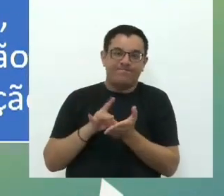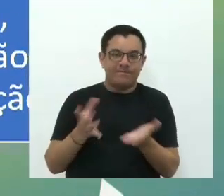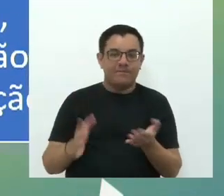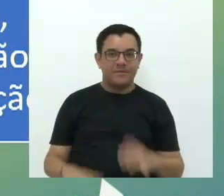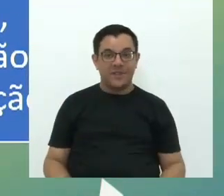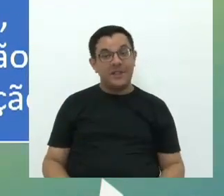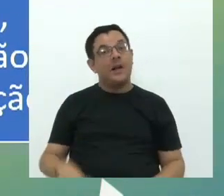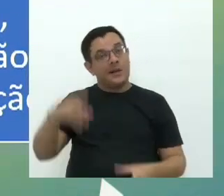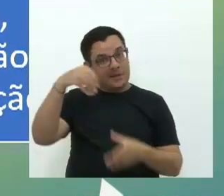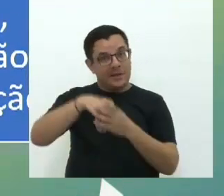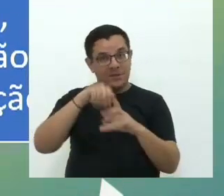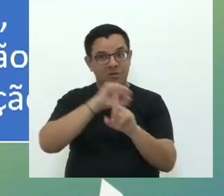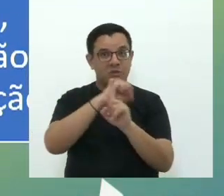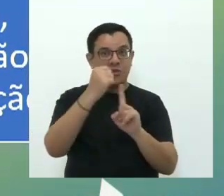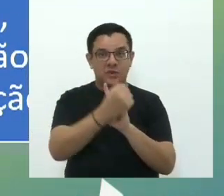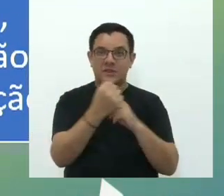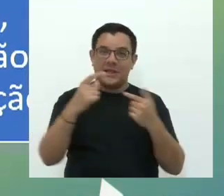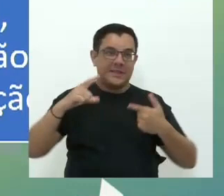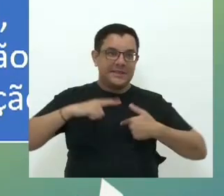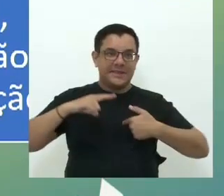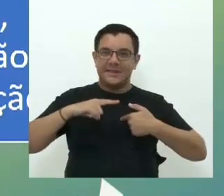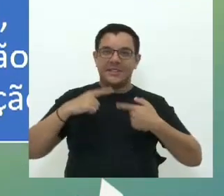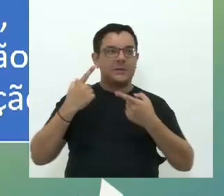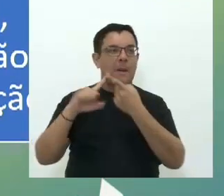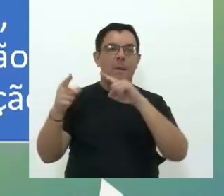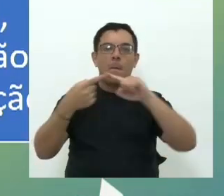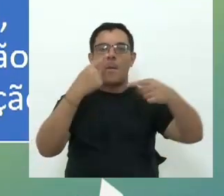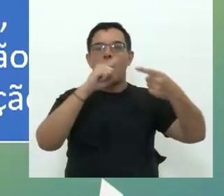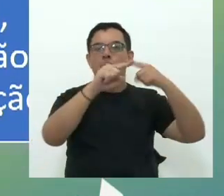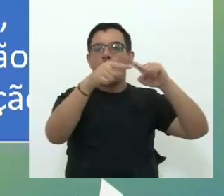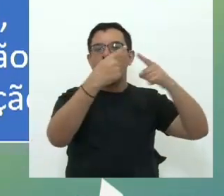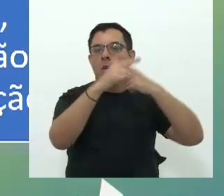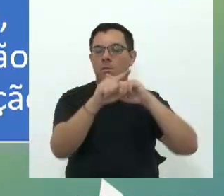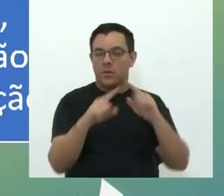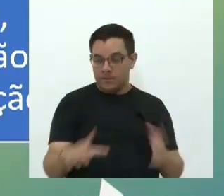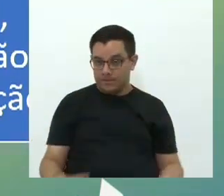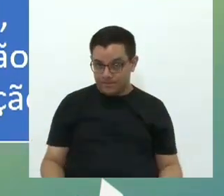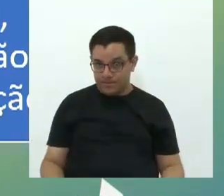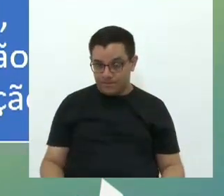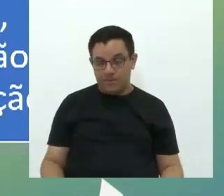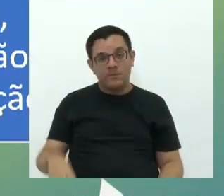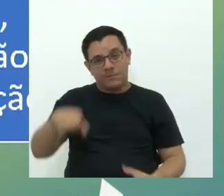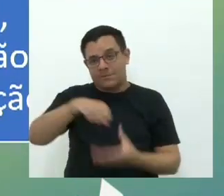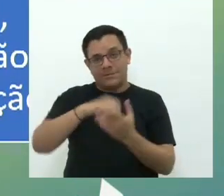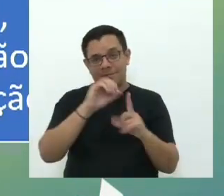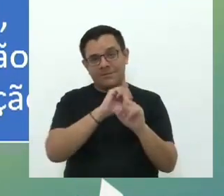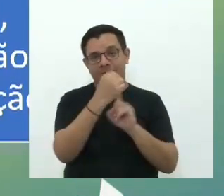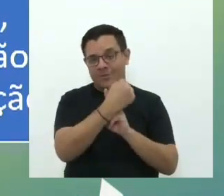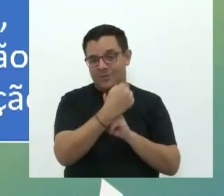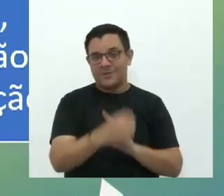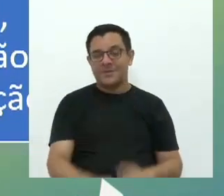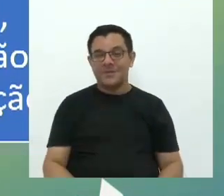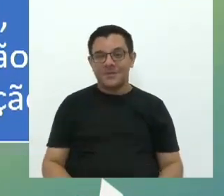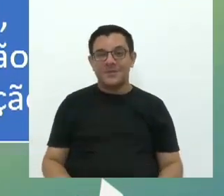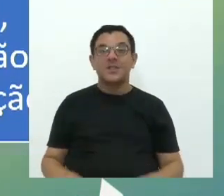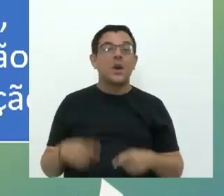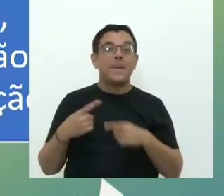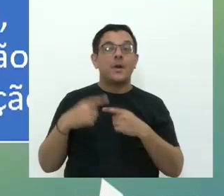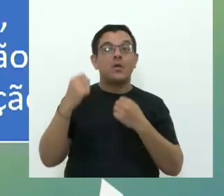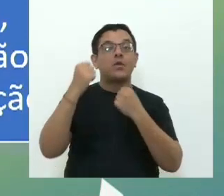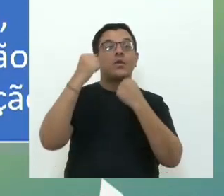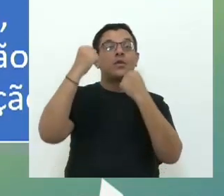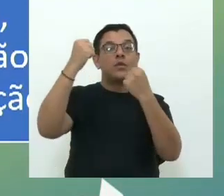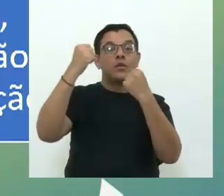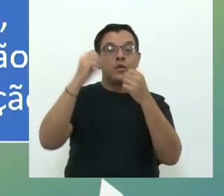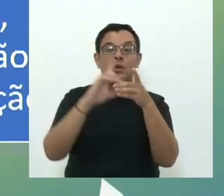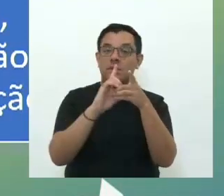nossa sociedade não só nas instituições mas também na sociedade porque o ponto forte da democracia e